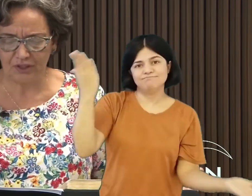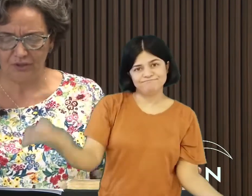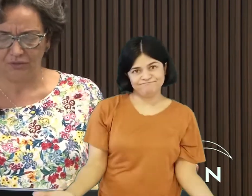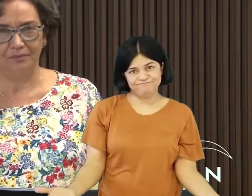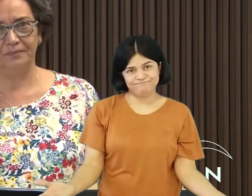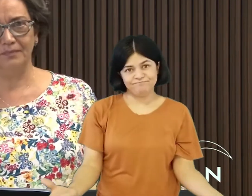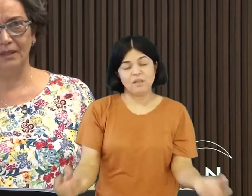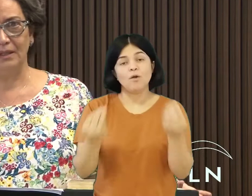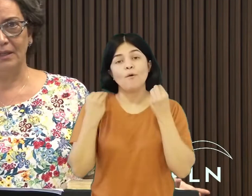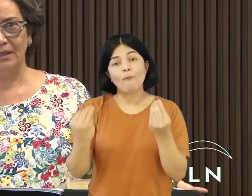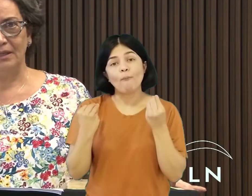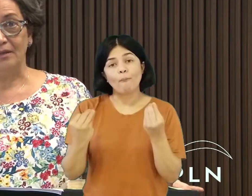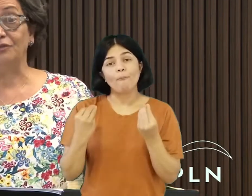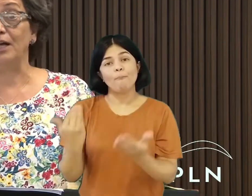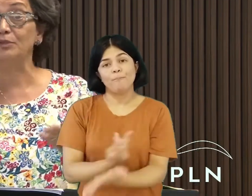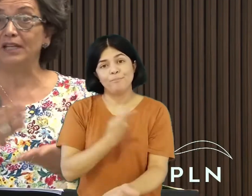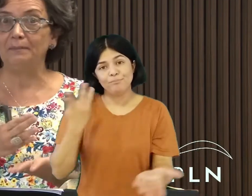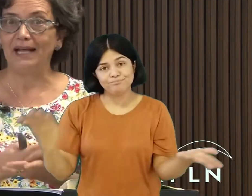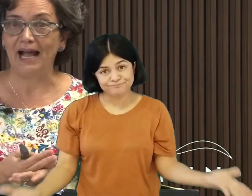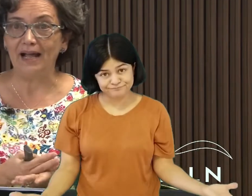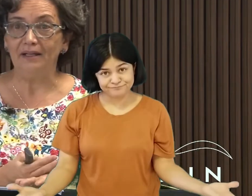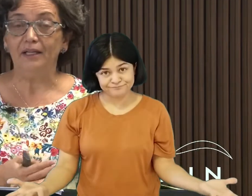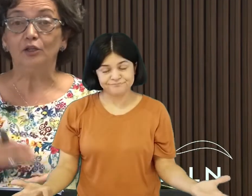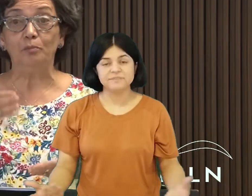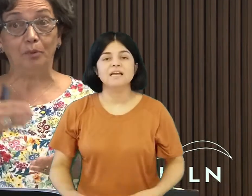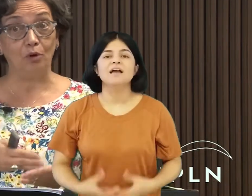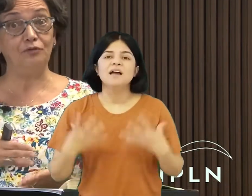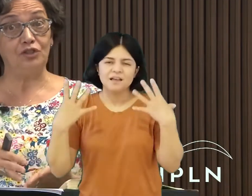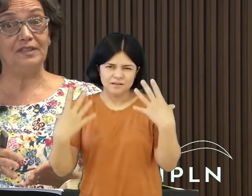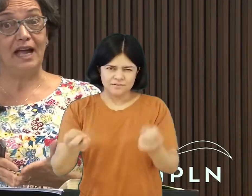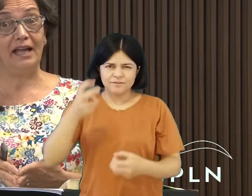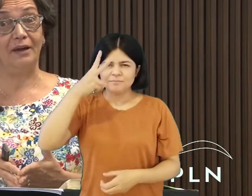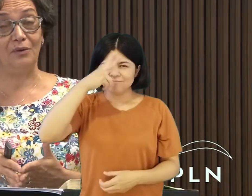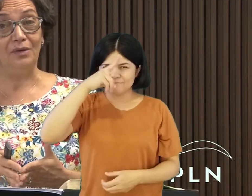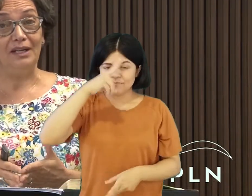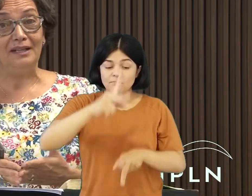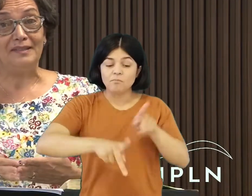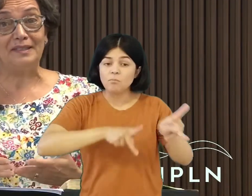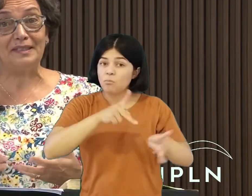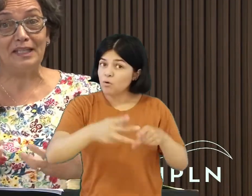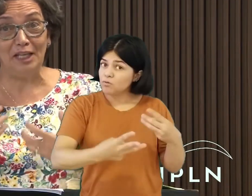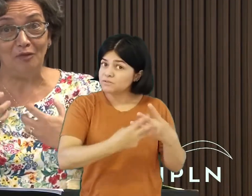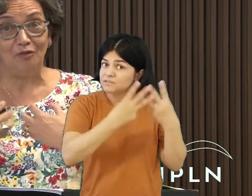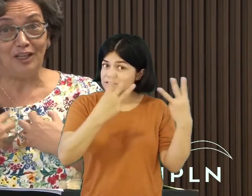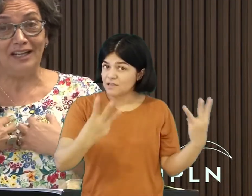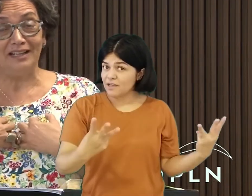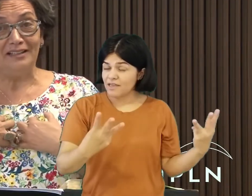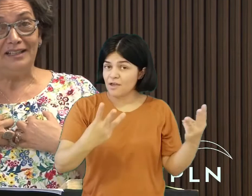é possível? Vamos lembrar que o povo de Israel